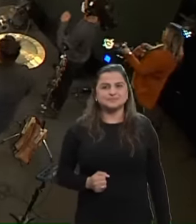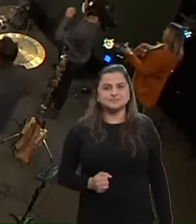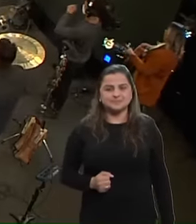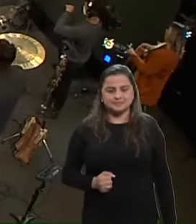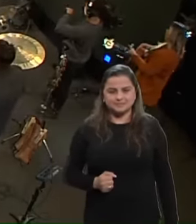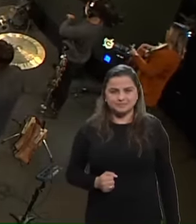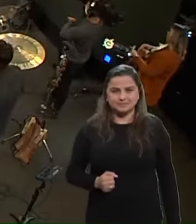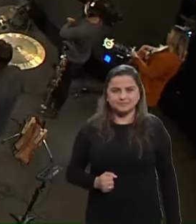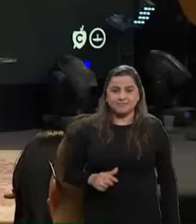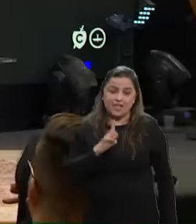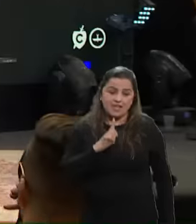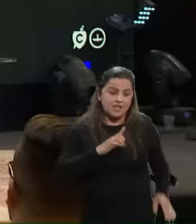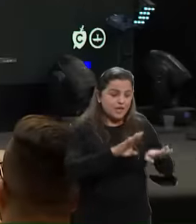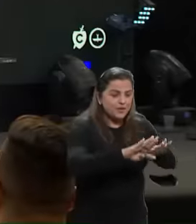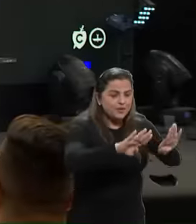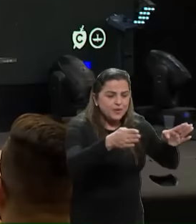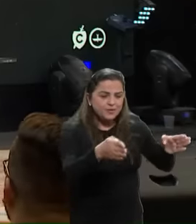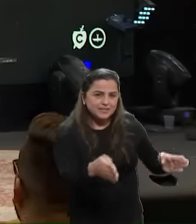O altar,